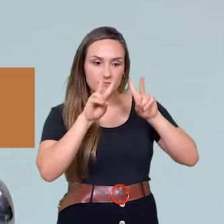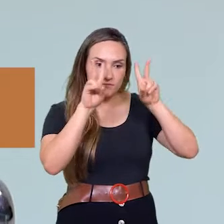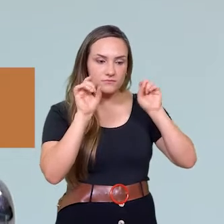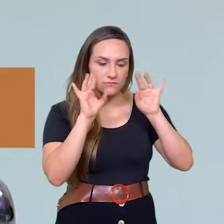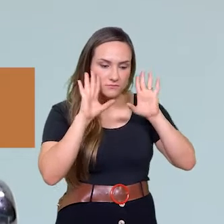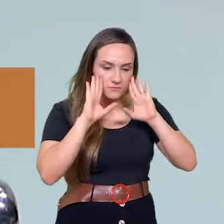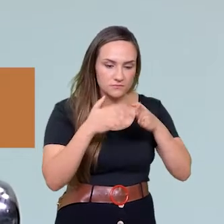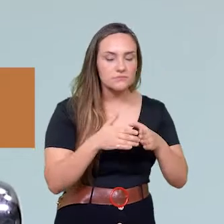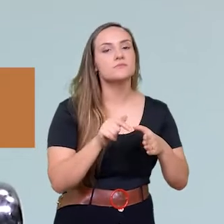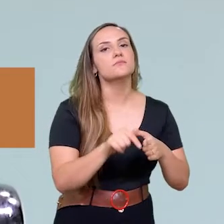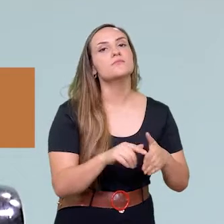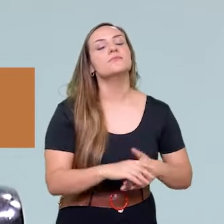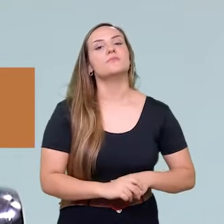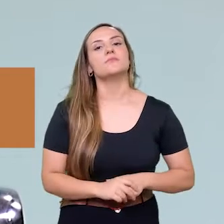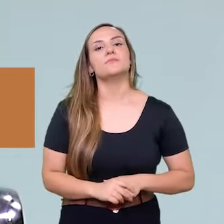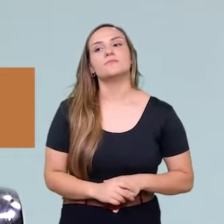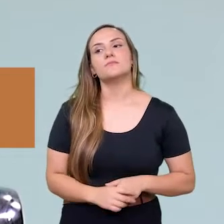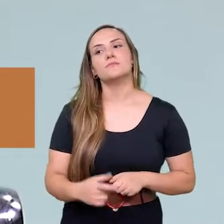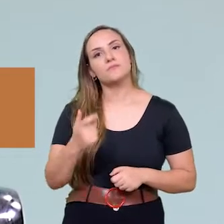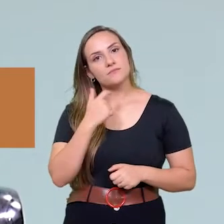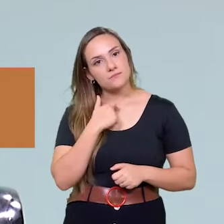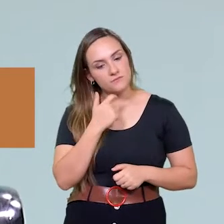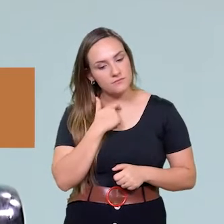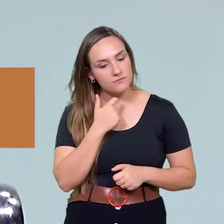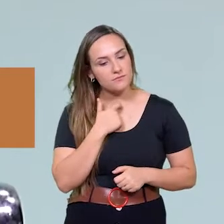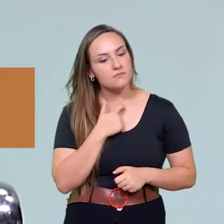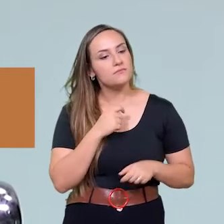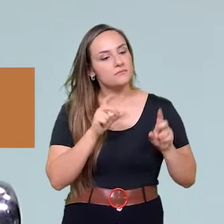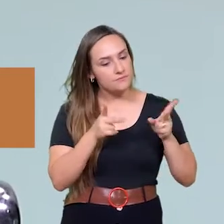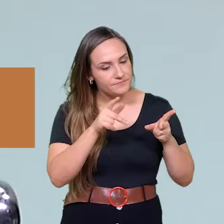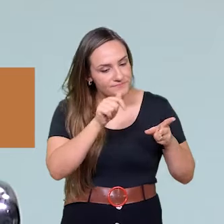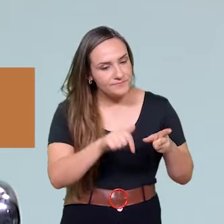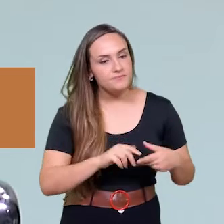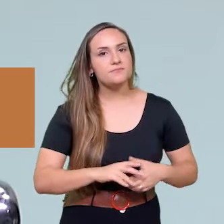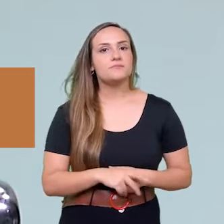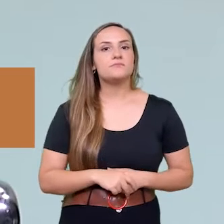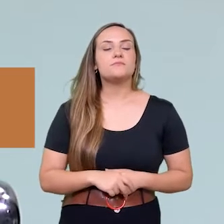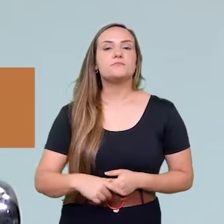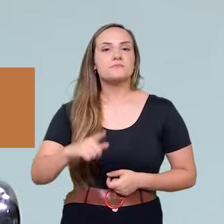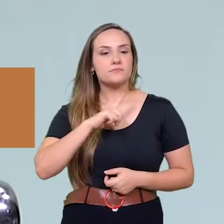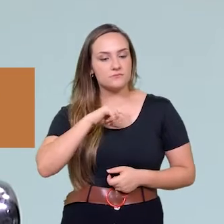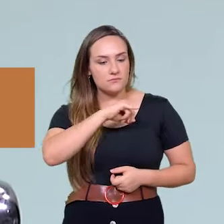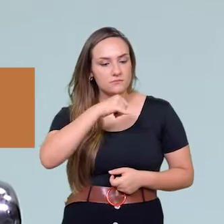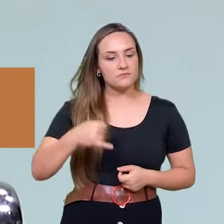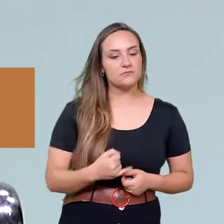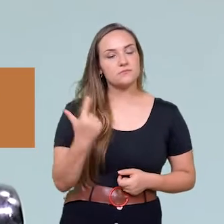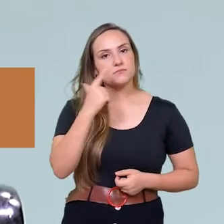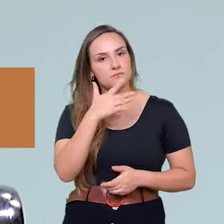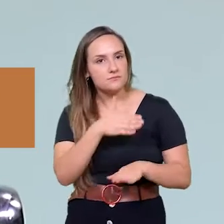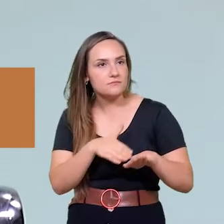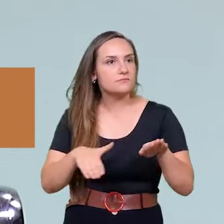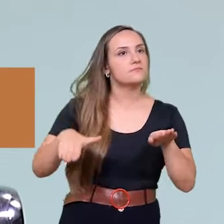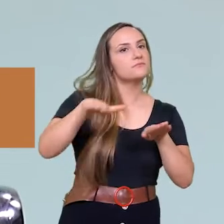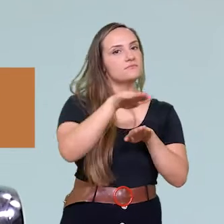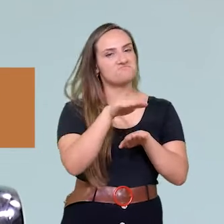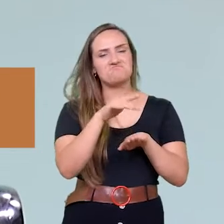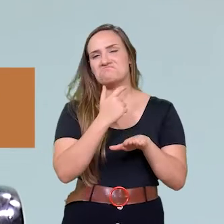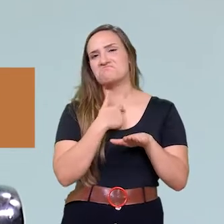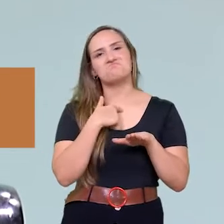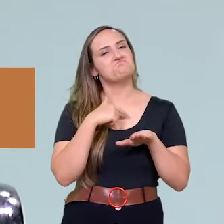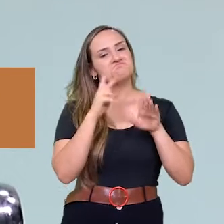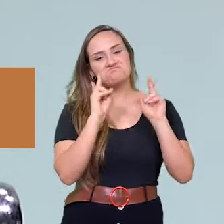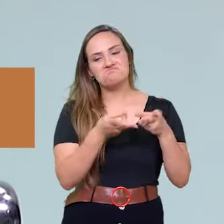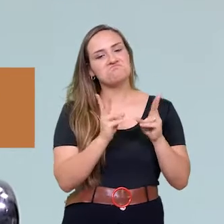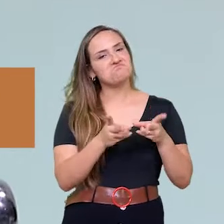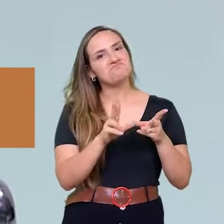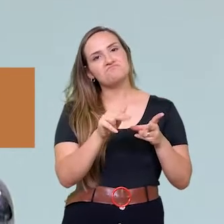era exclusivamente defesa do consumidor. E eu vim para esse cargo, que surgiu a oportunidade e realmente